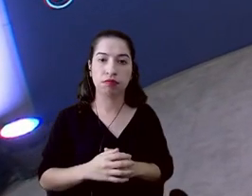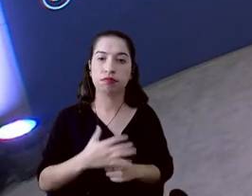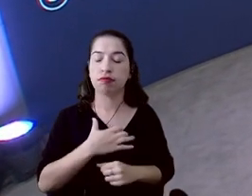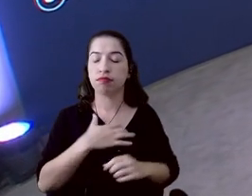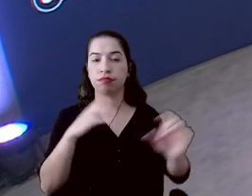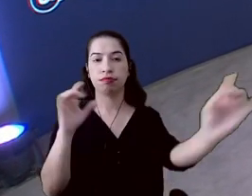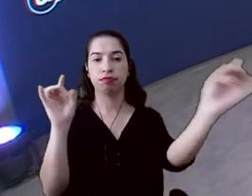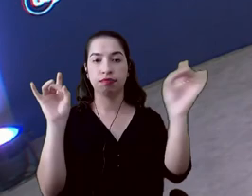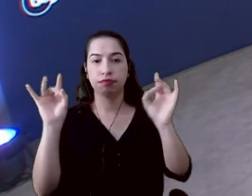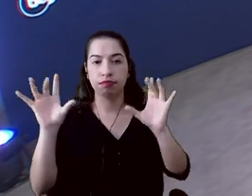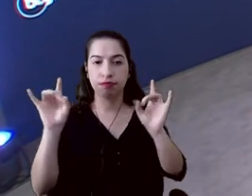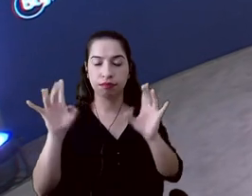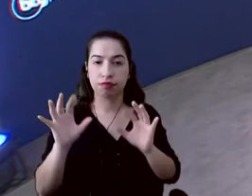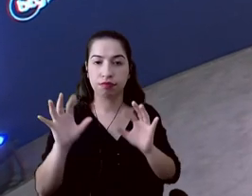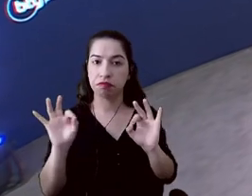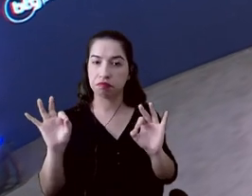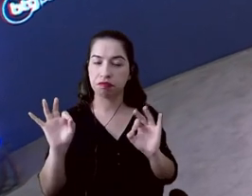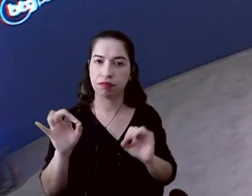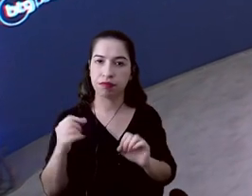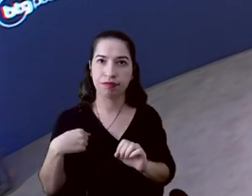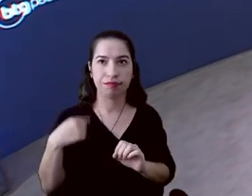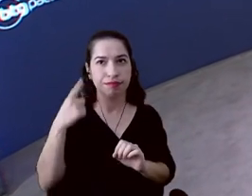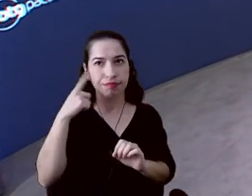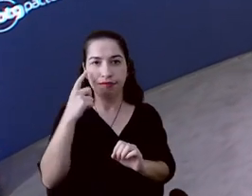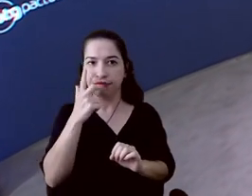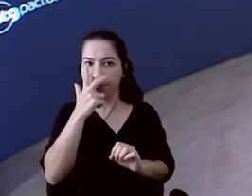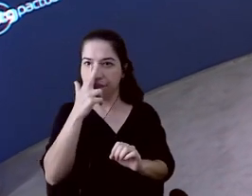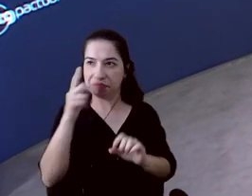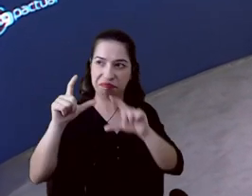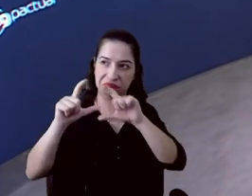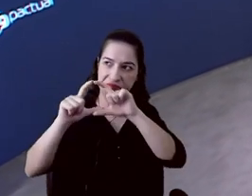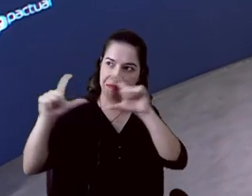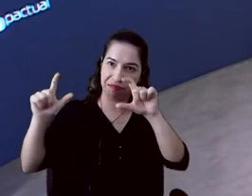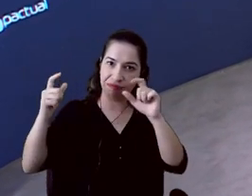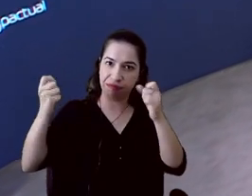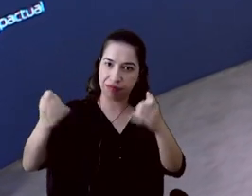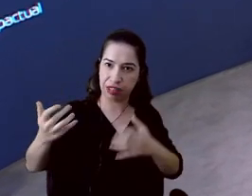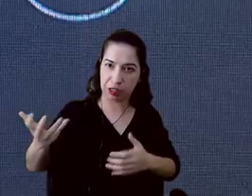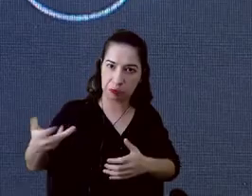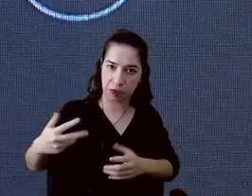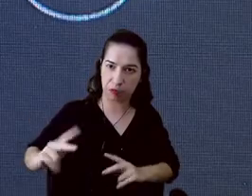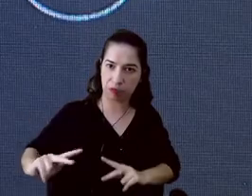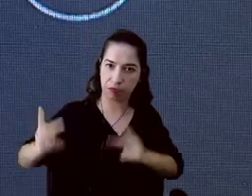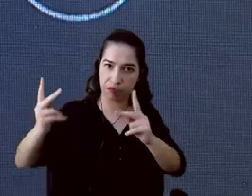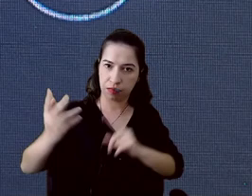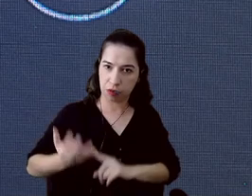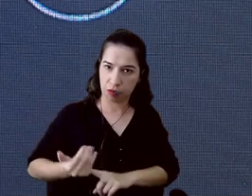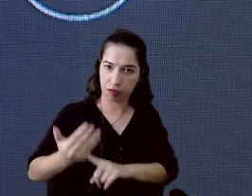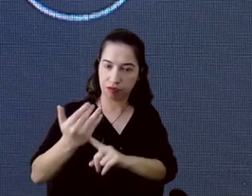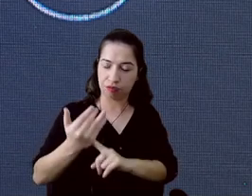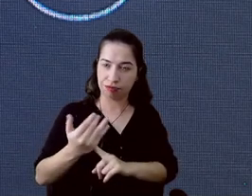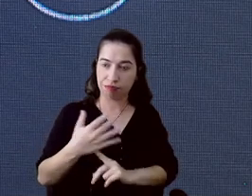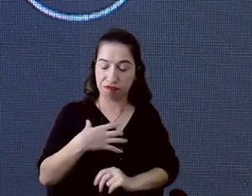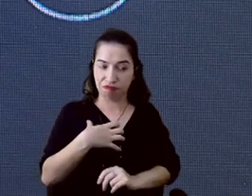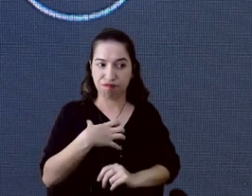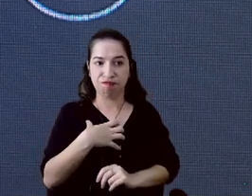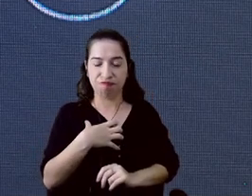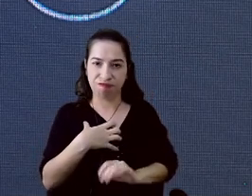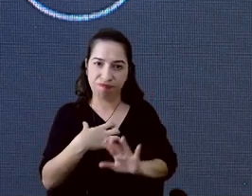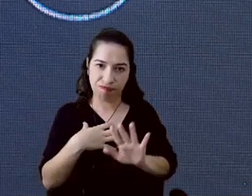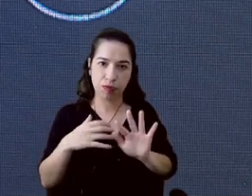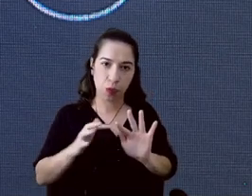eu acho que até super pretensioso o título do painel que sustentabilidade e tecnologia né a gente fala tudo isso com muita humildade mas